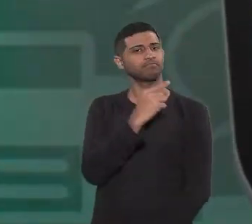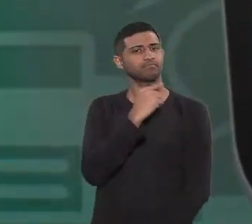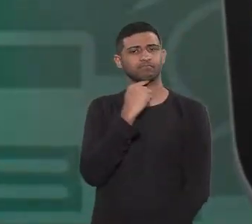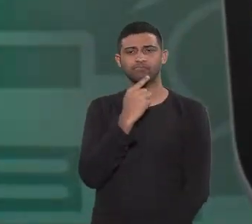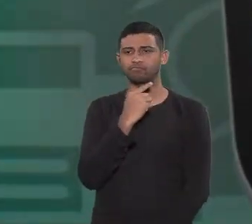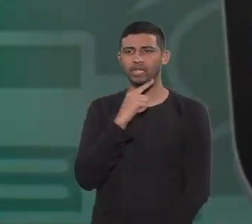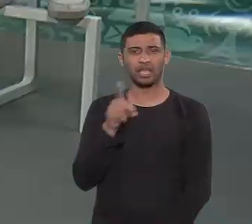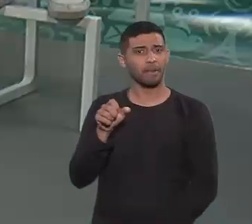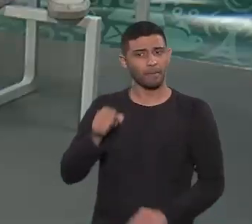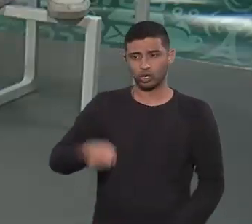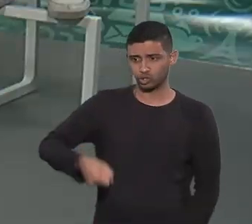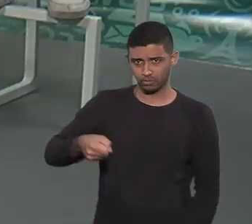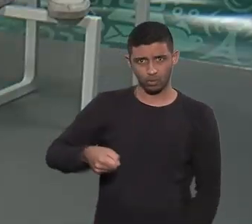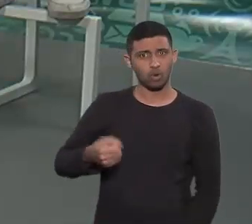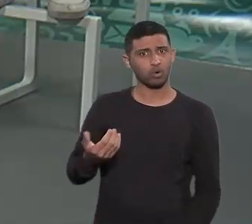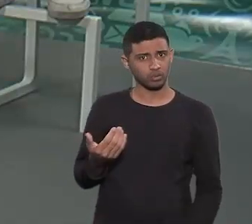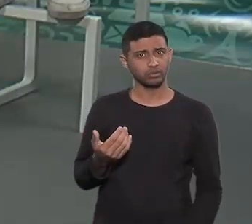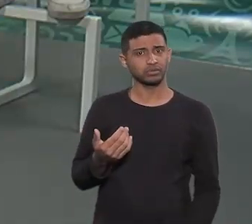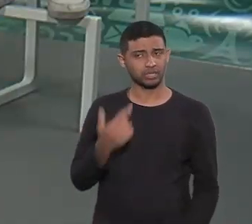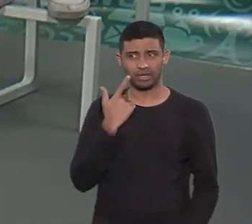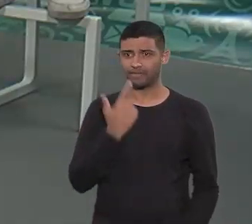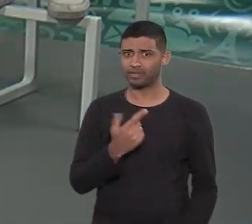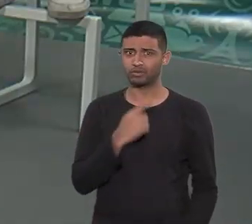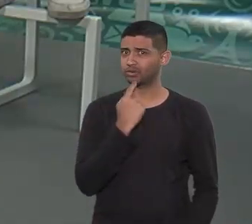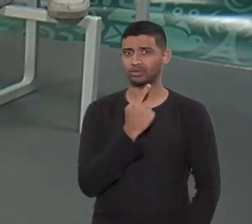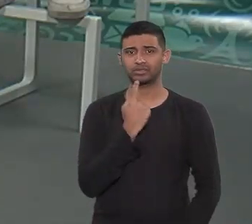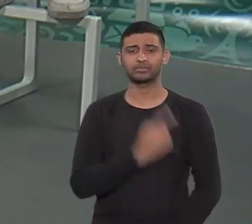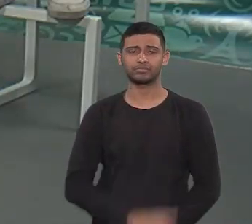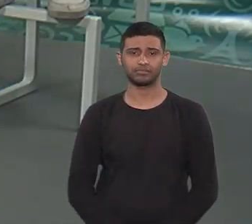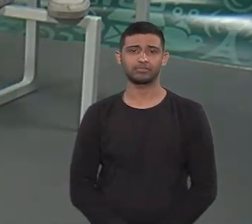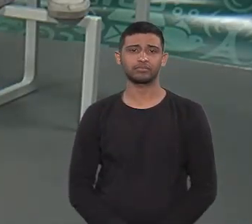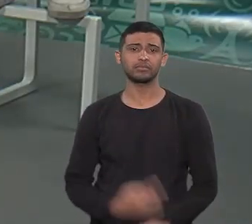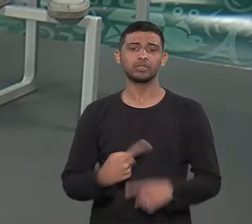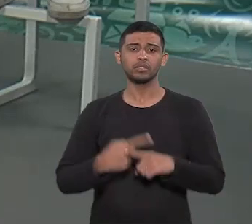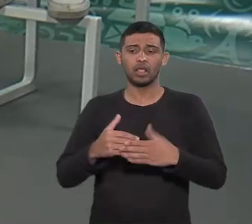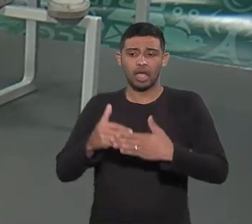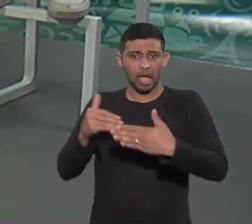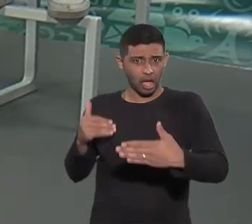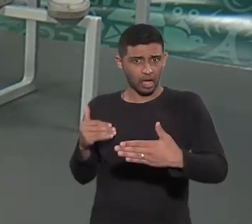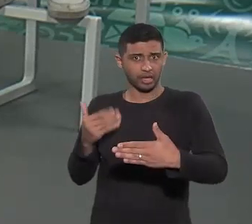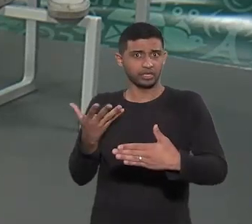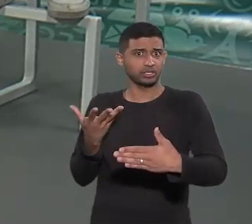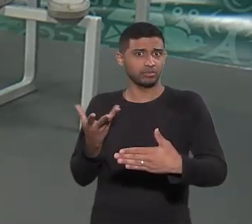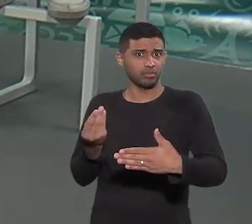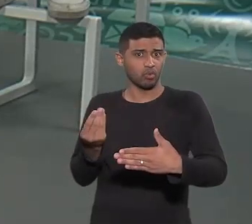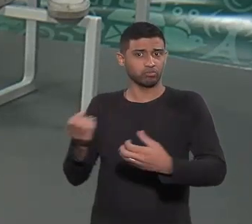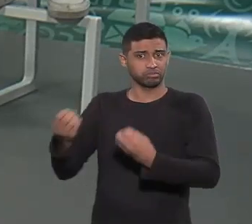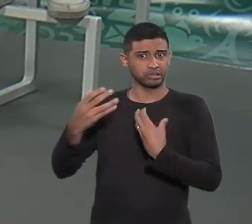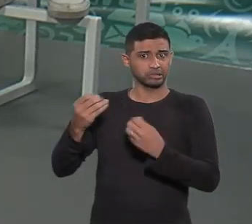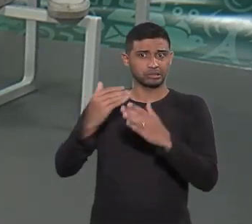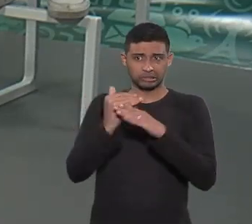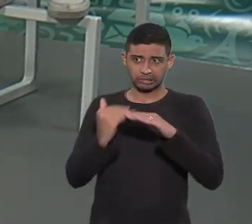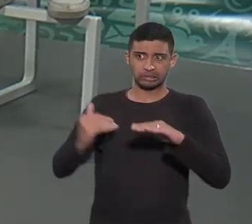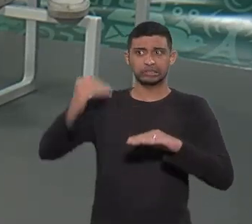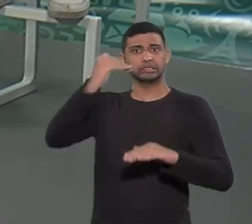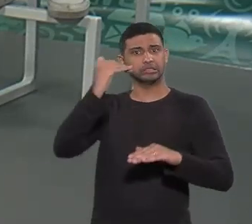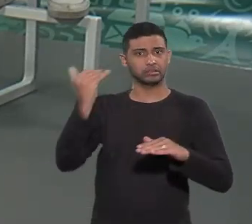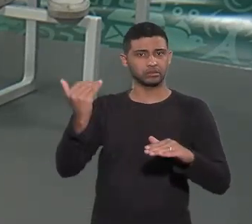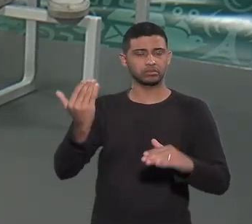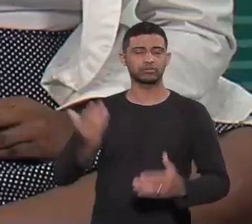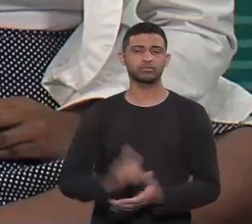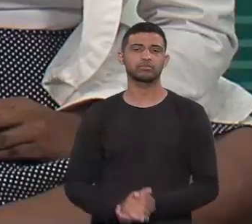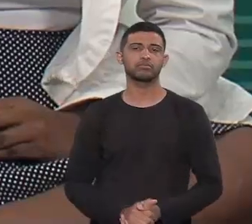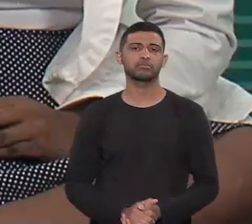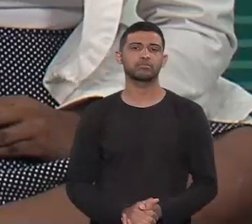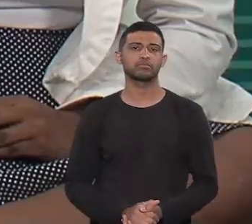demais, né? Nem que ele seja bolsista. Porque a qualidade do ensino que ele recebeu ao longo do tempo todo é muito superior com quem ele